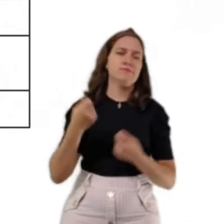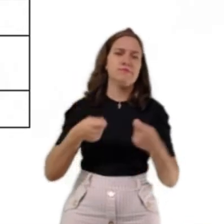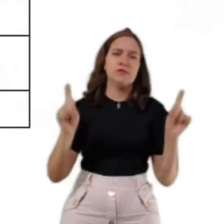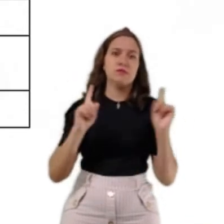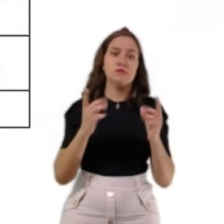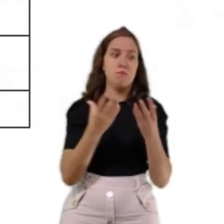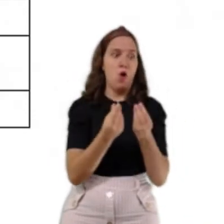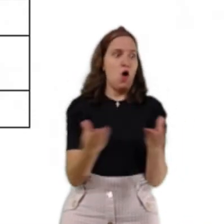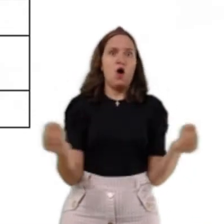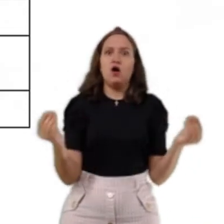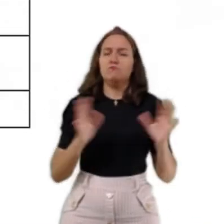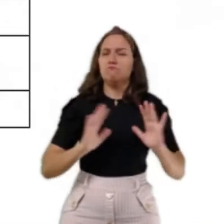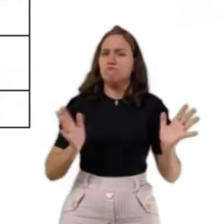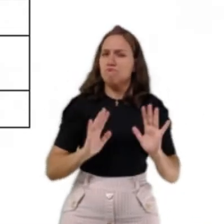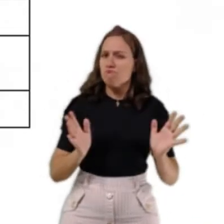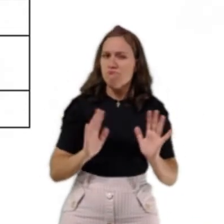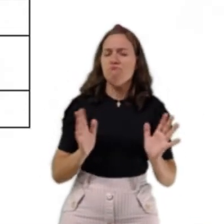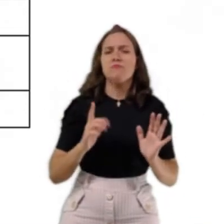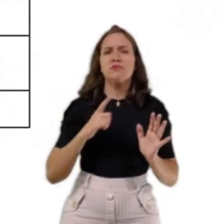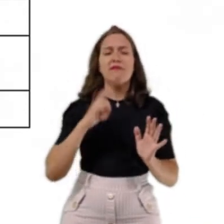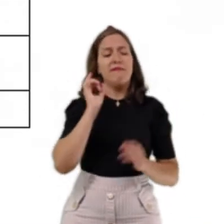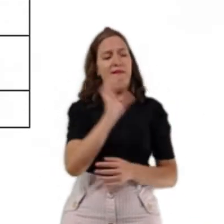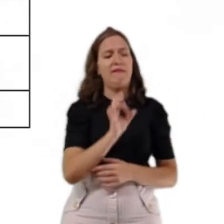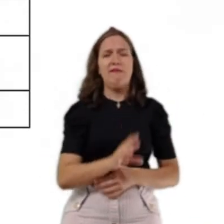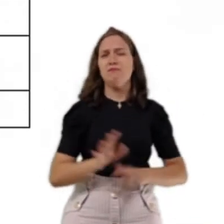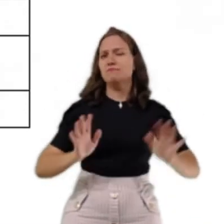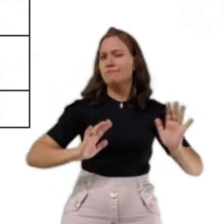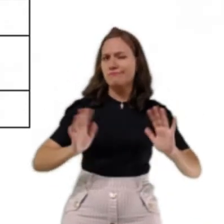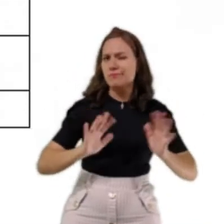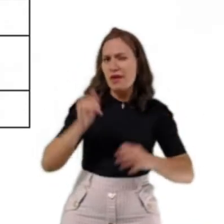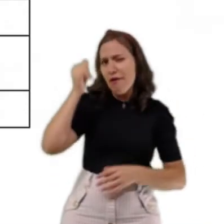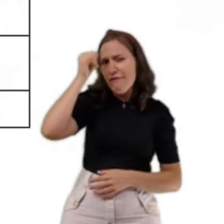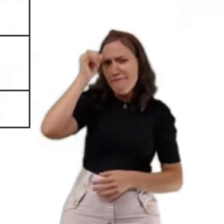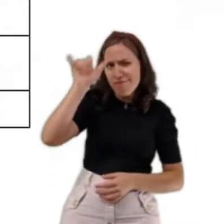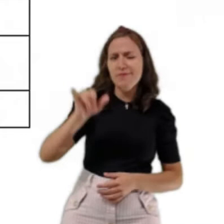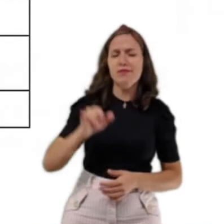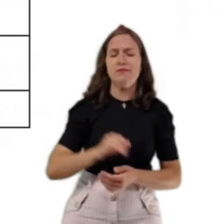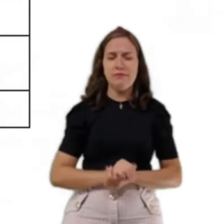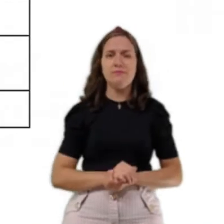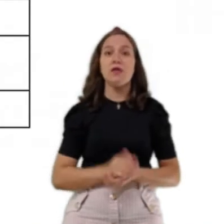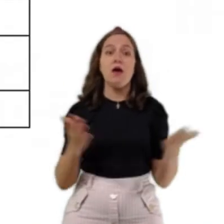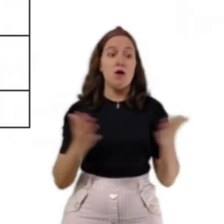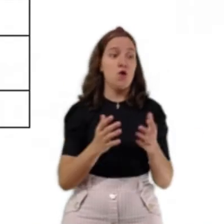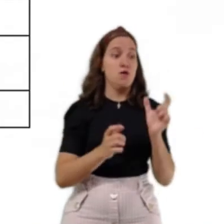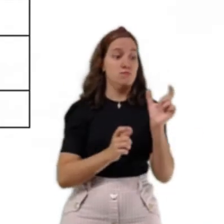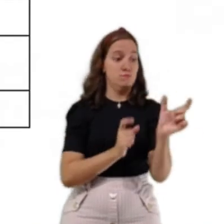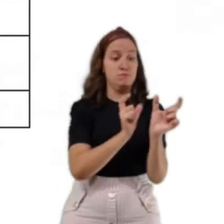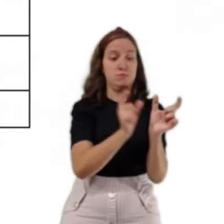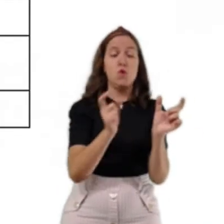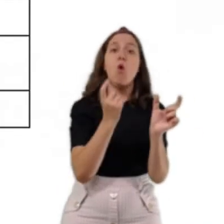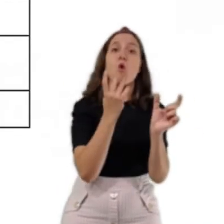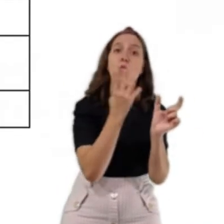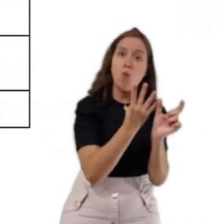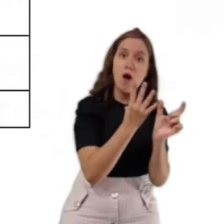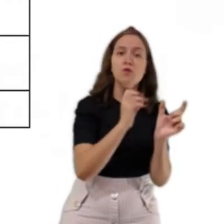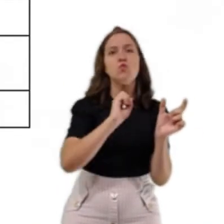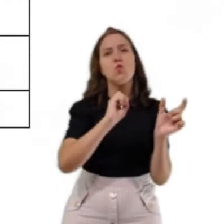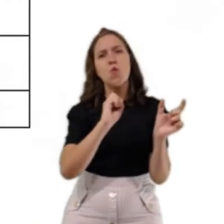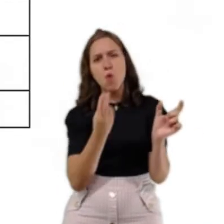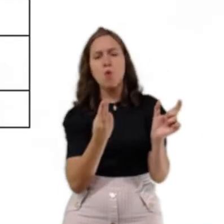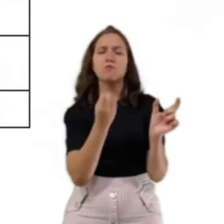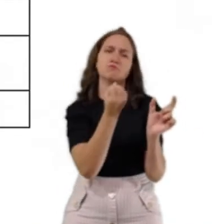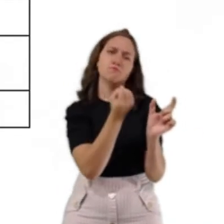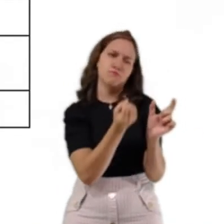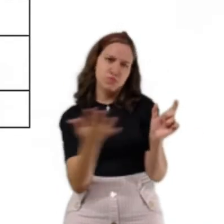e nem arrumar um nome específico para todos os termos algébricos independente das suas quantidades a gente fala que com